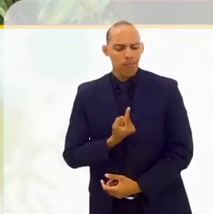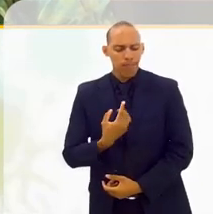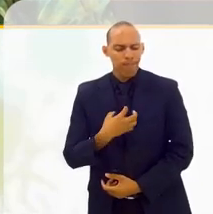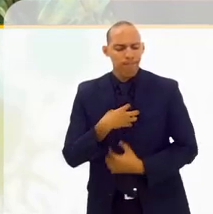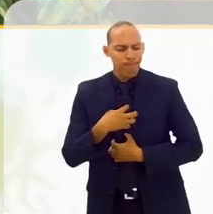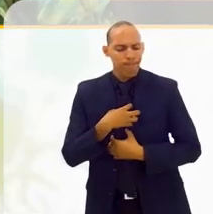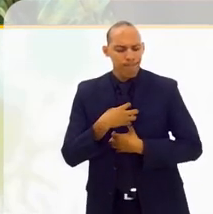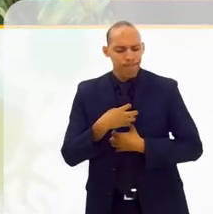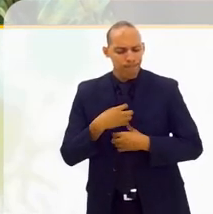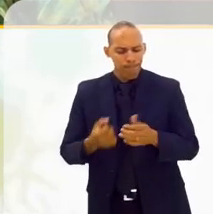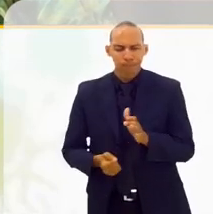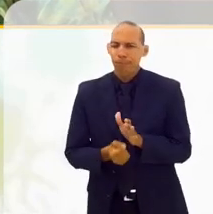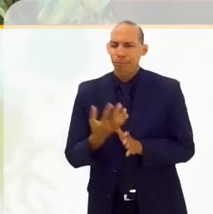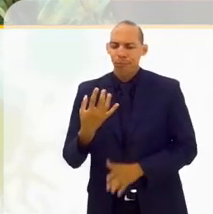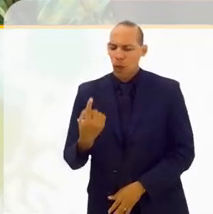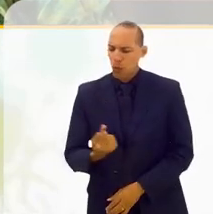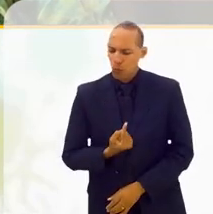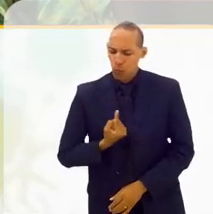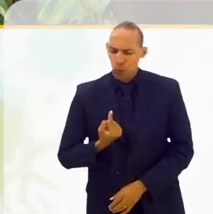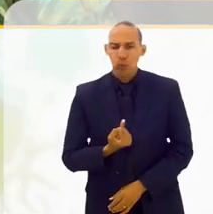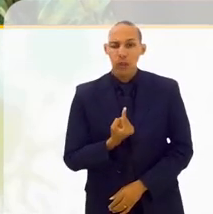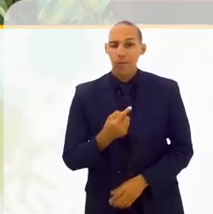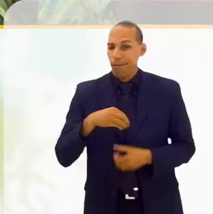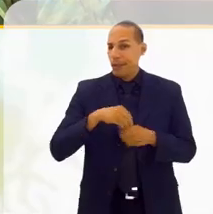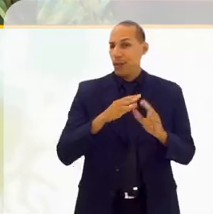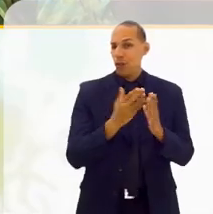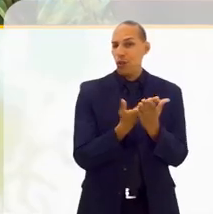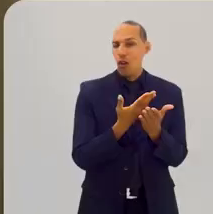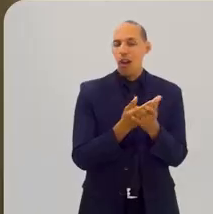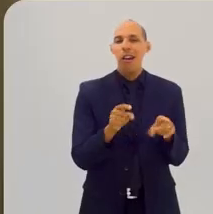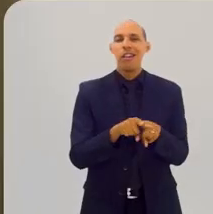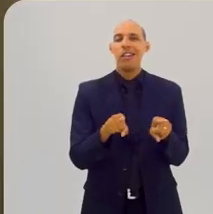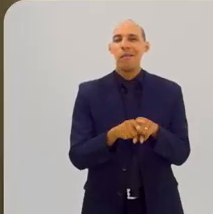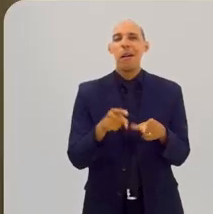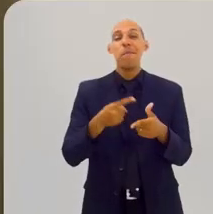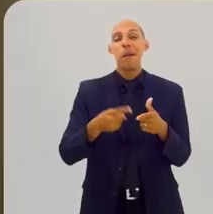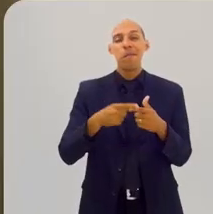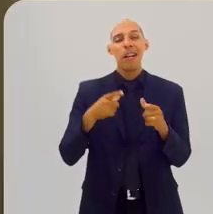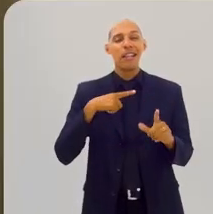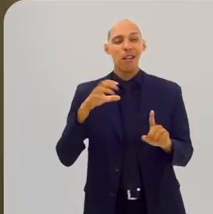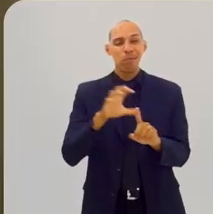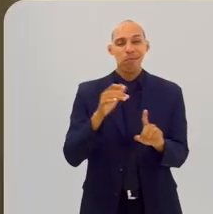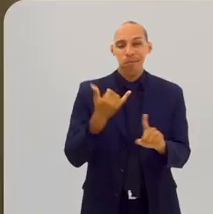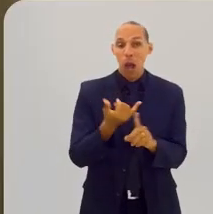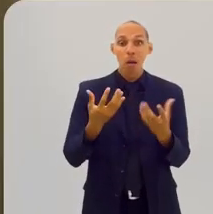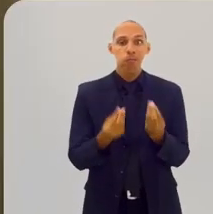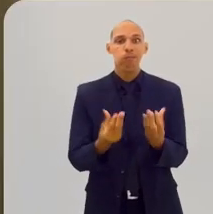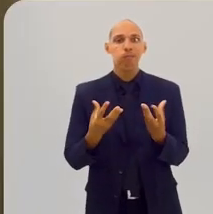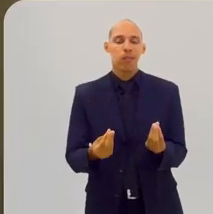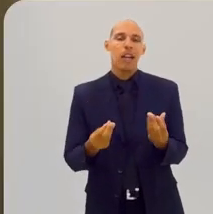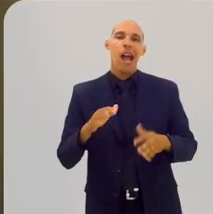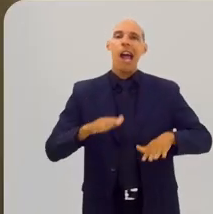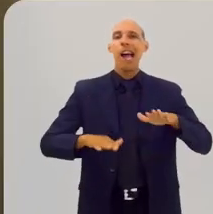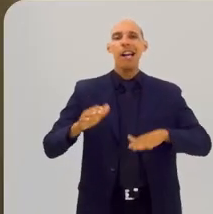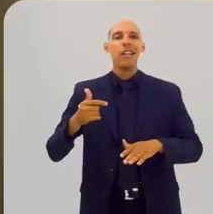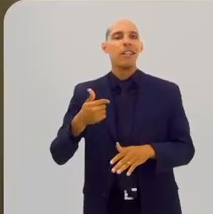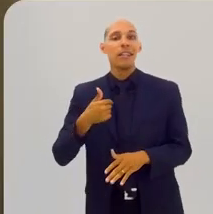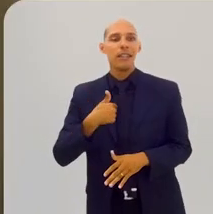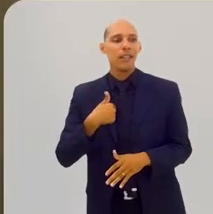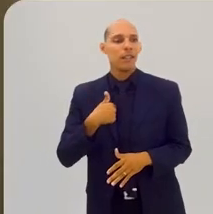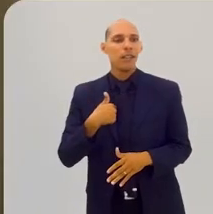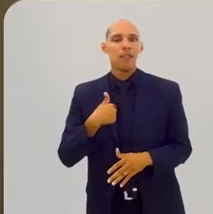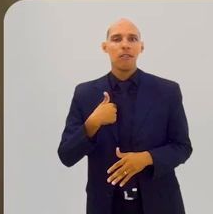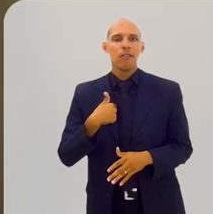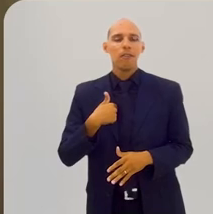muitas vezes assim é E na escola como havia muito problema de bullying essas coisas às vezes